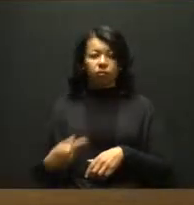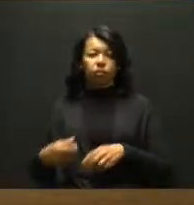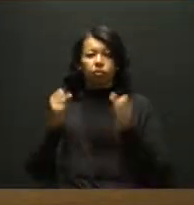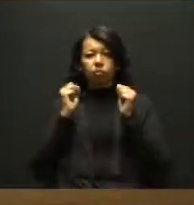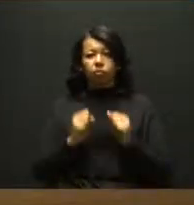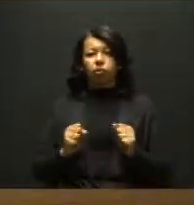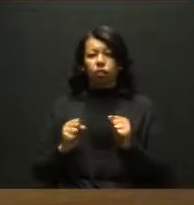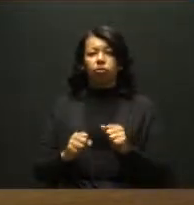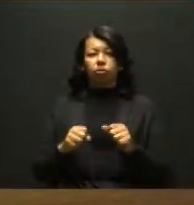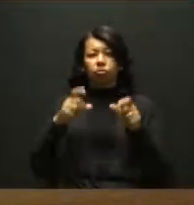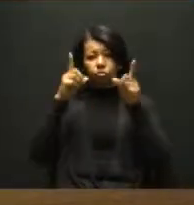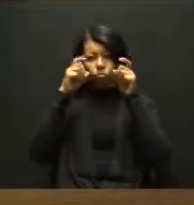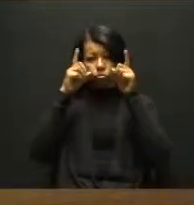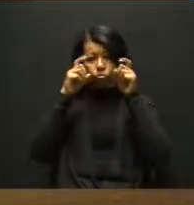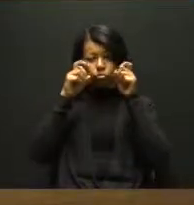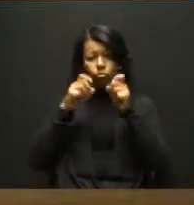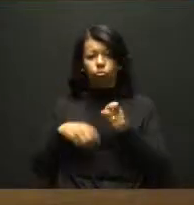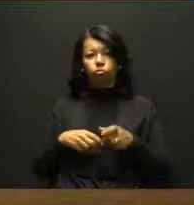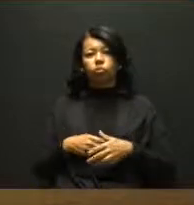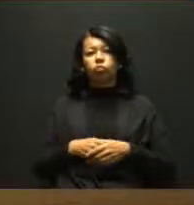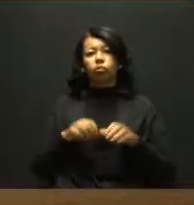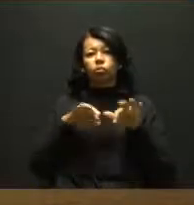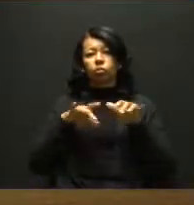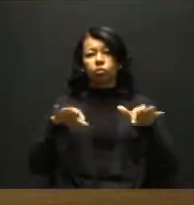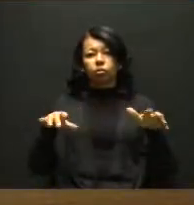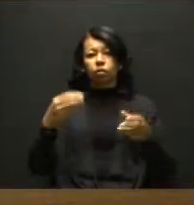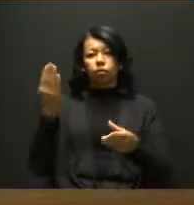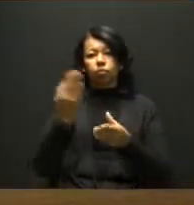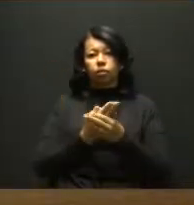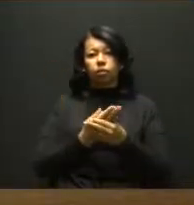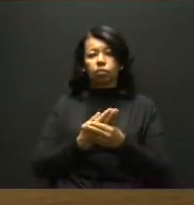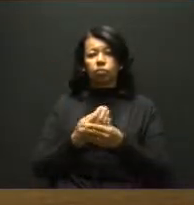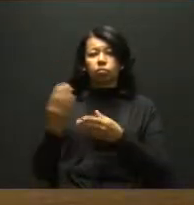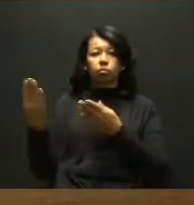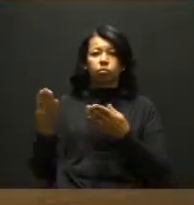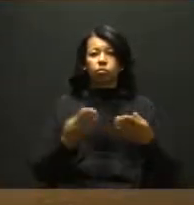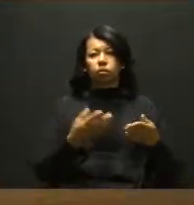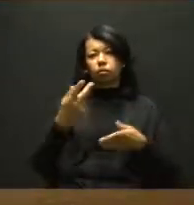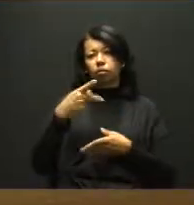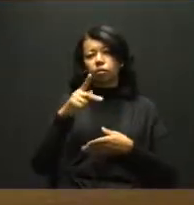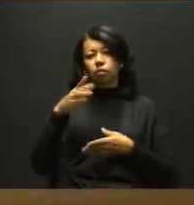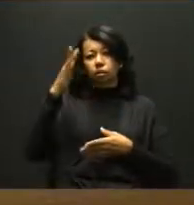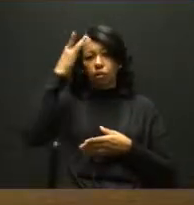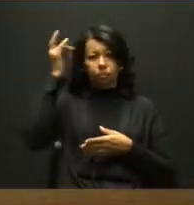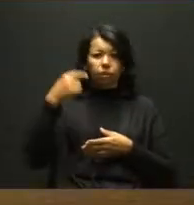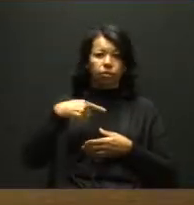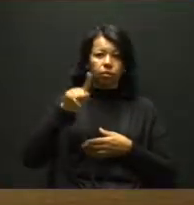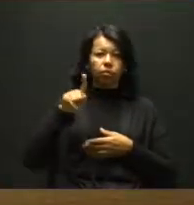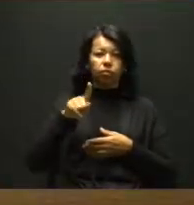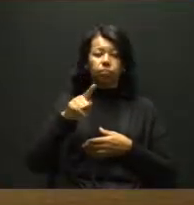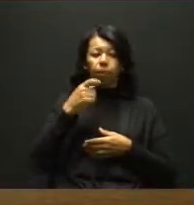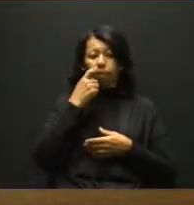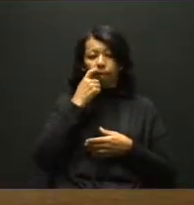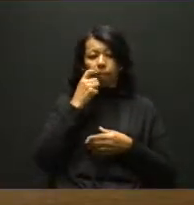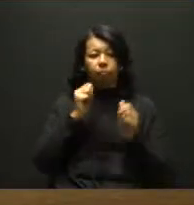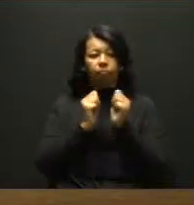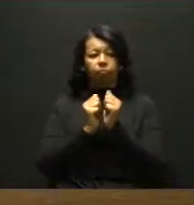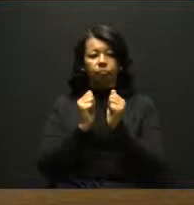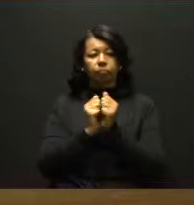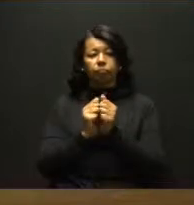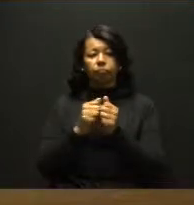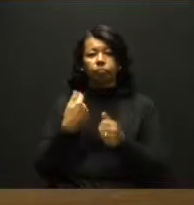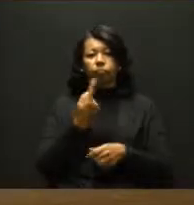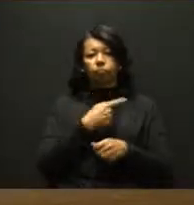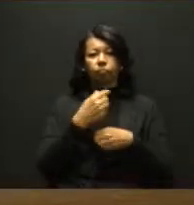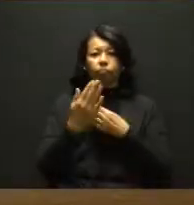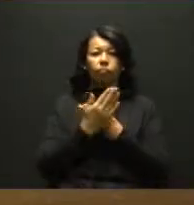pudesse tirar fotos e digitalizar esse processo vossa excelência para amanhã nós estamos fazendo uma força tarefa para o troço a assessoria os